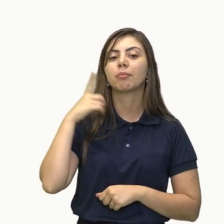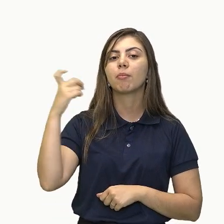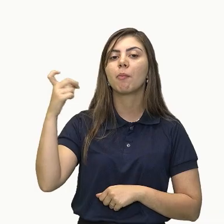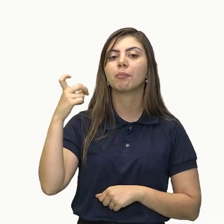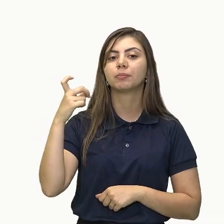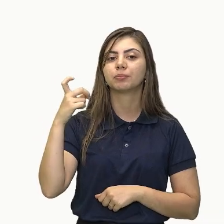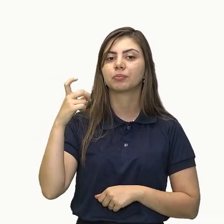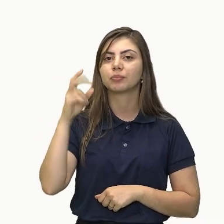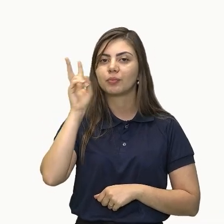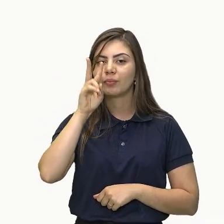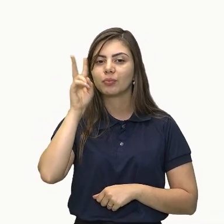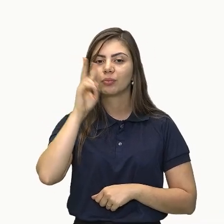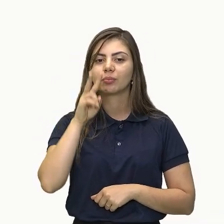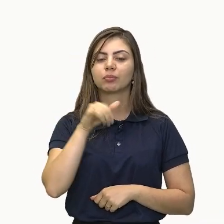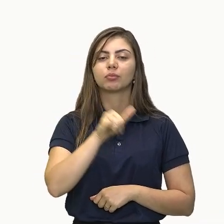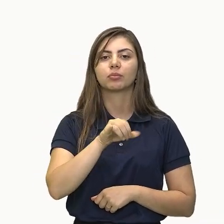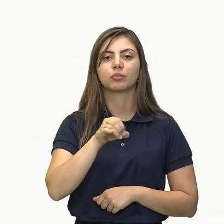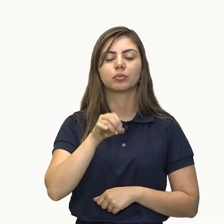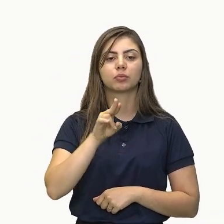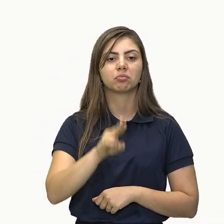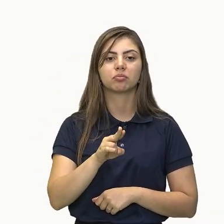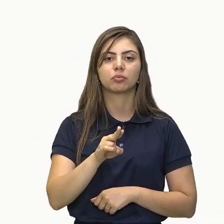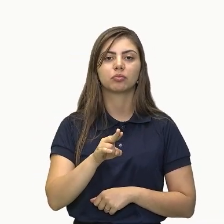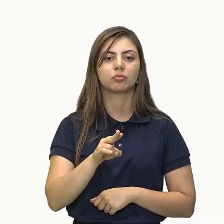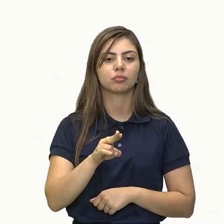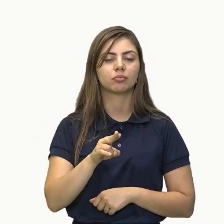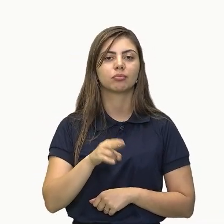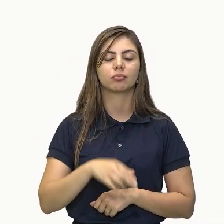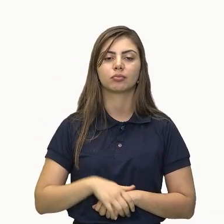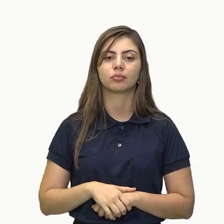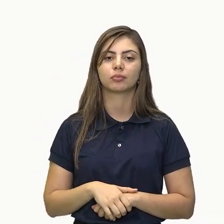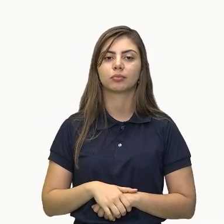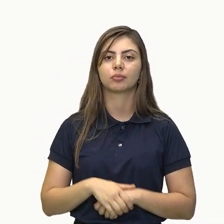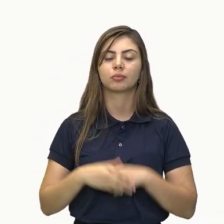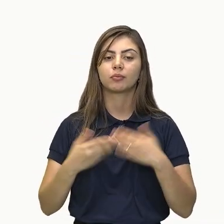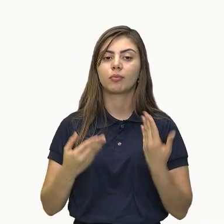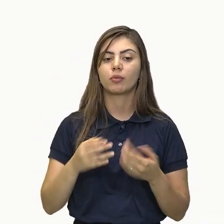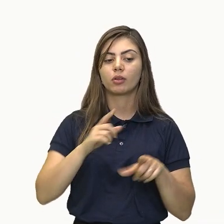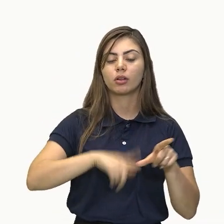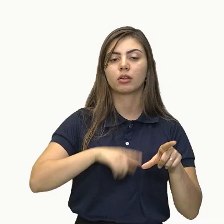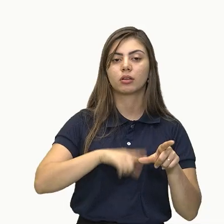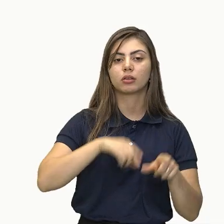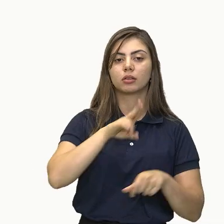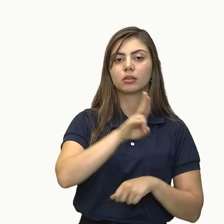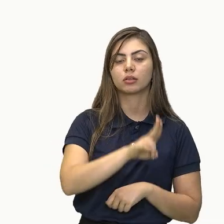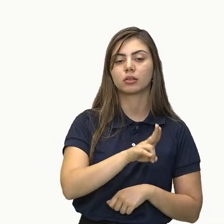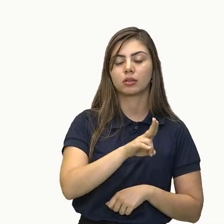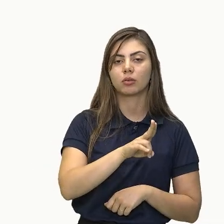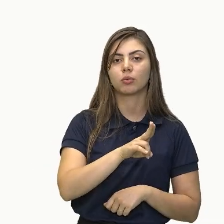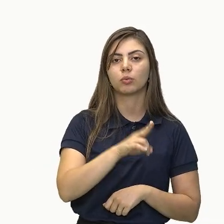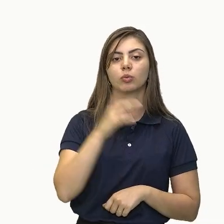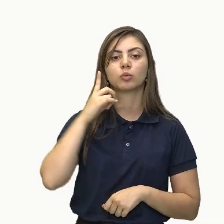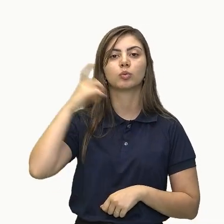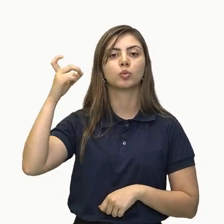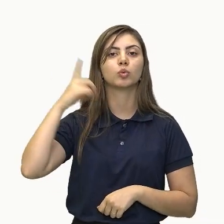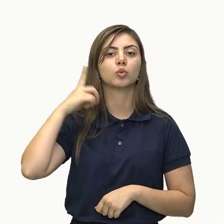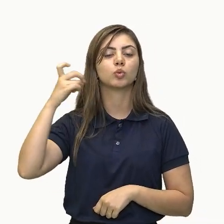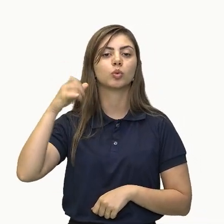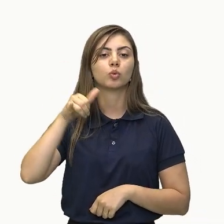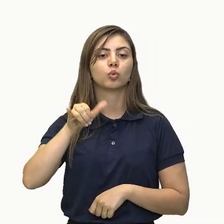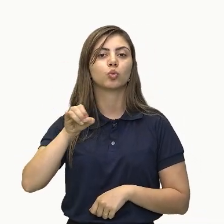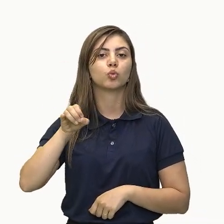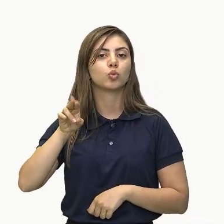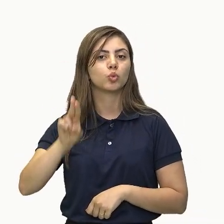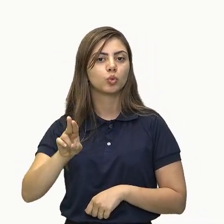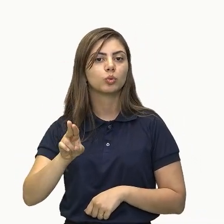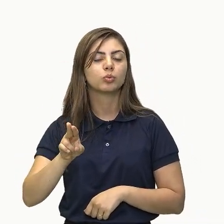como eu falo essa palavra aqui, ó. Quando a letrinha U em inglês eu digo you, que o